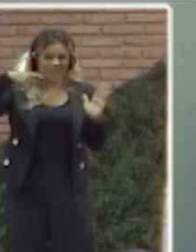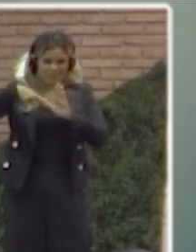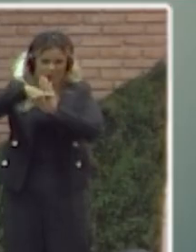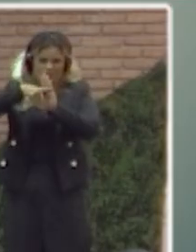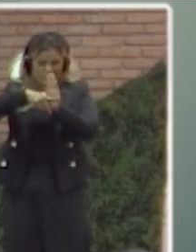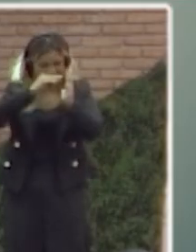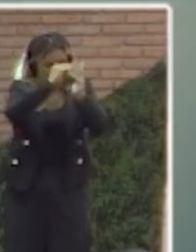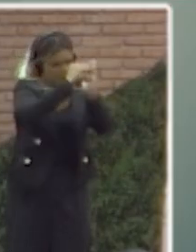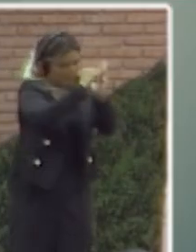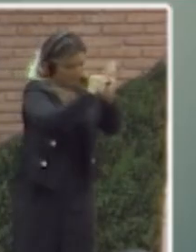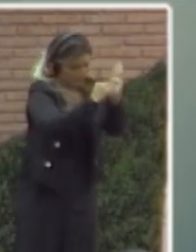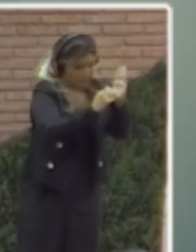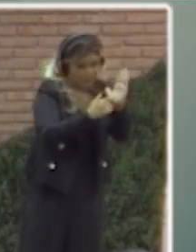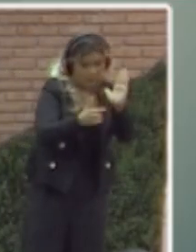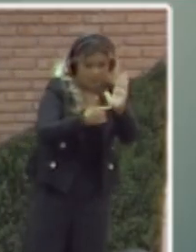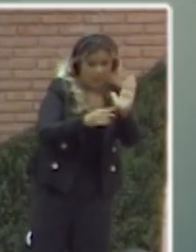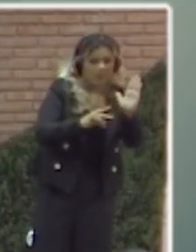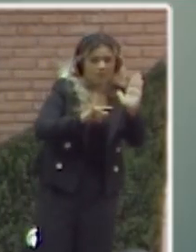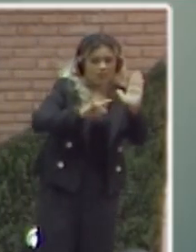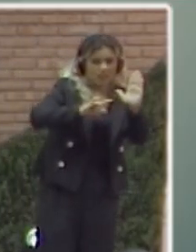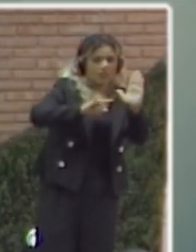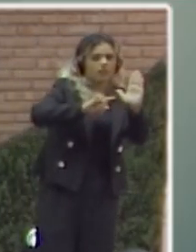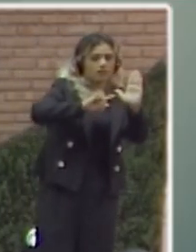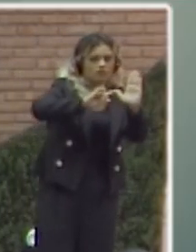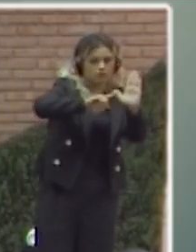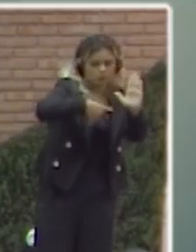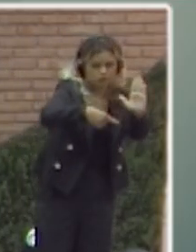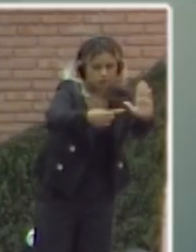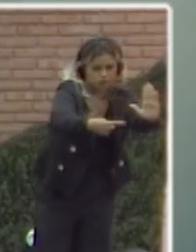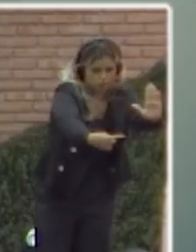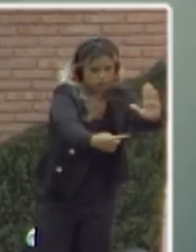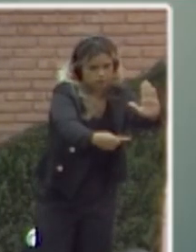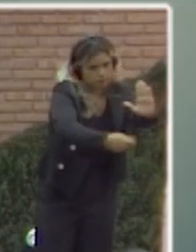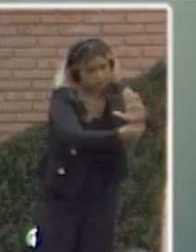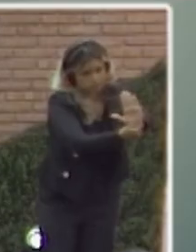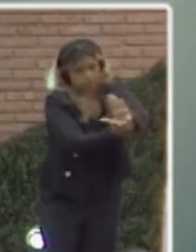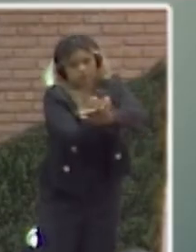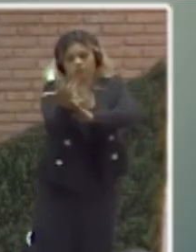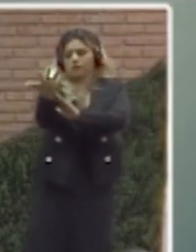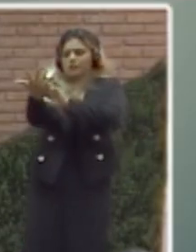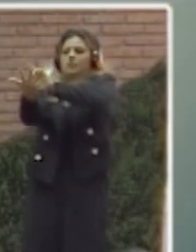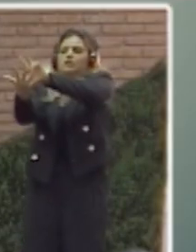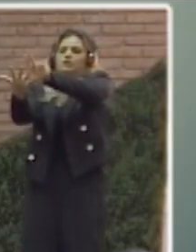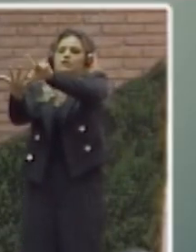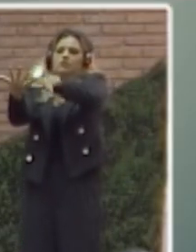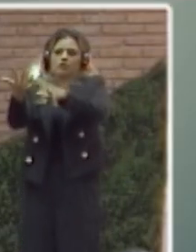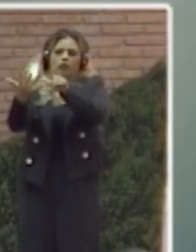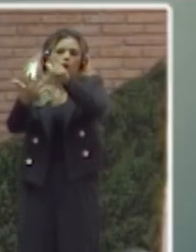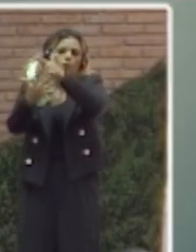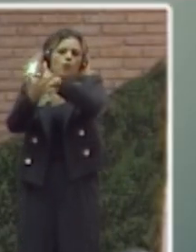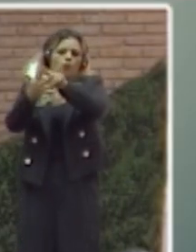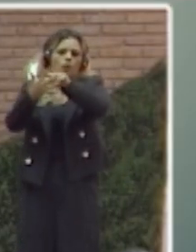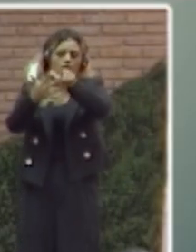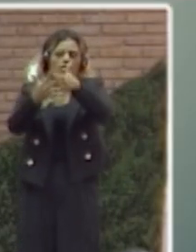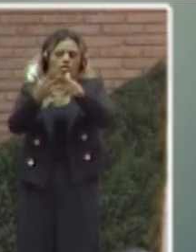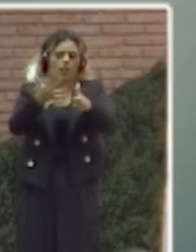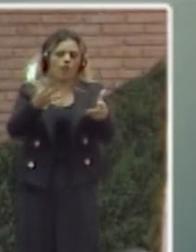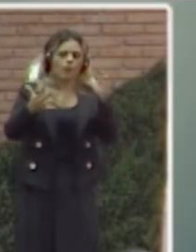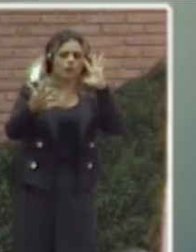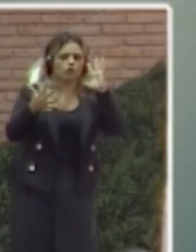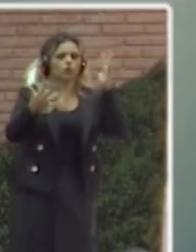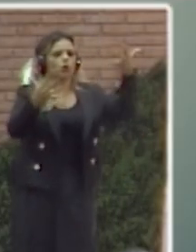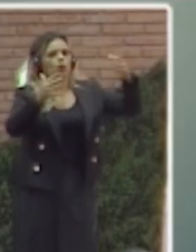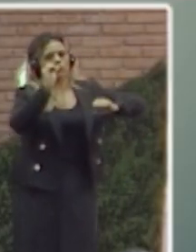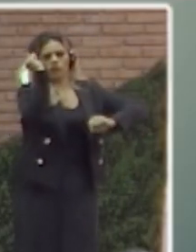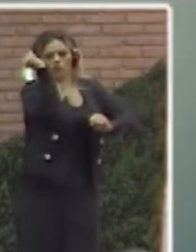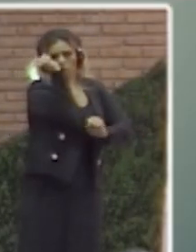projeto, isso vai gerar uma lista de possíveis soluções de pré-fabricação ou